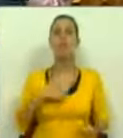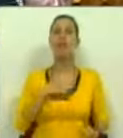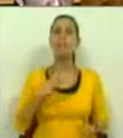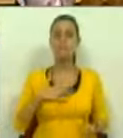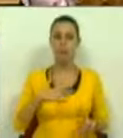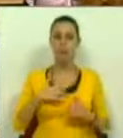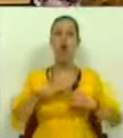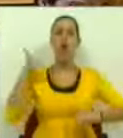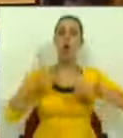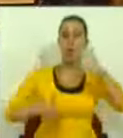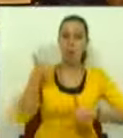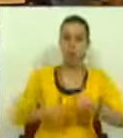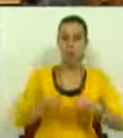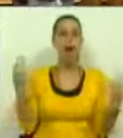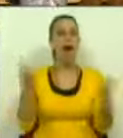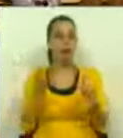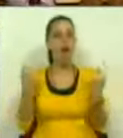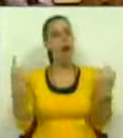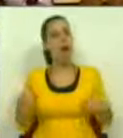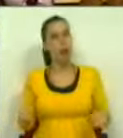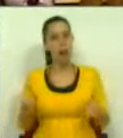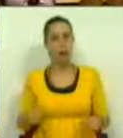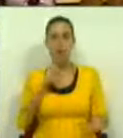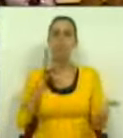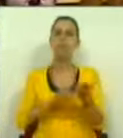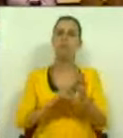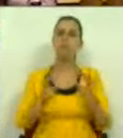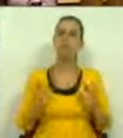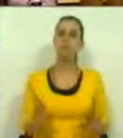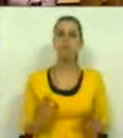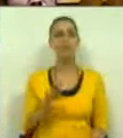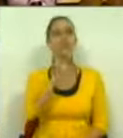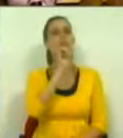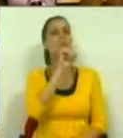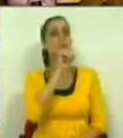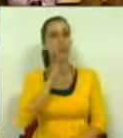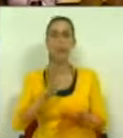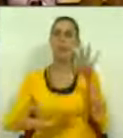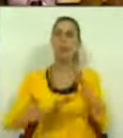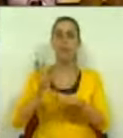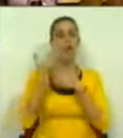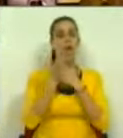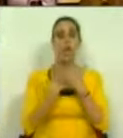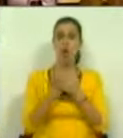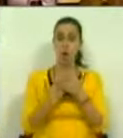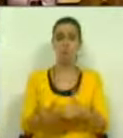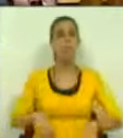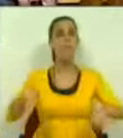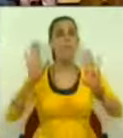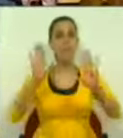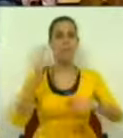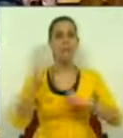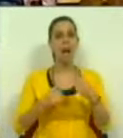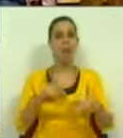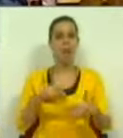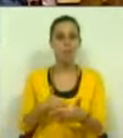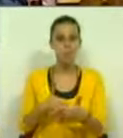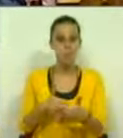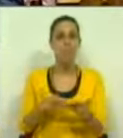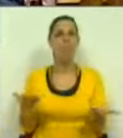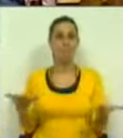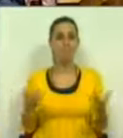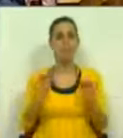empresas que são competitivas, que têm, na realidade, a possibilidade de realizar negócio, mas que têm alguns bloqueios